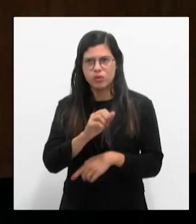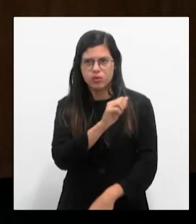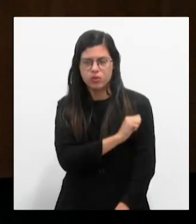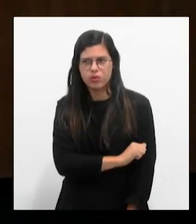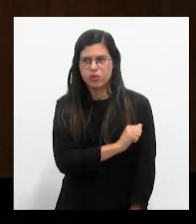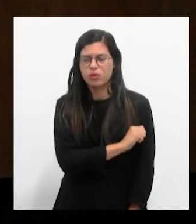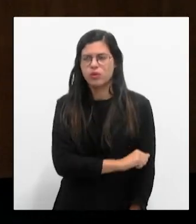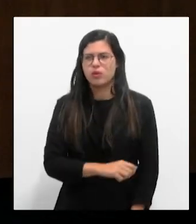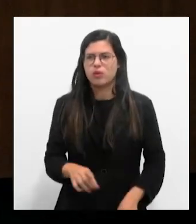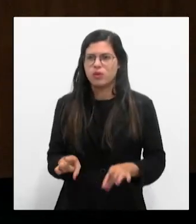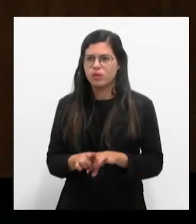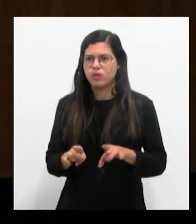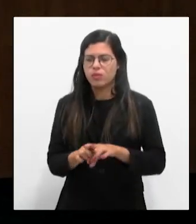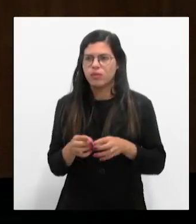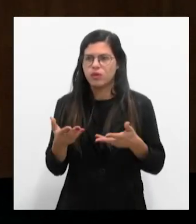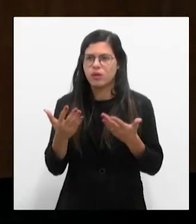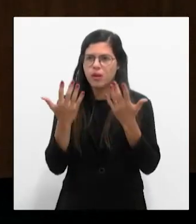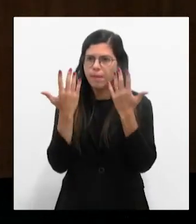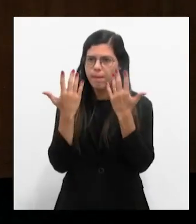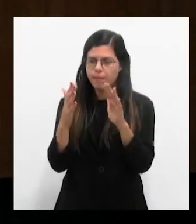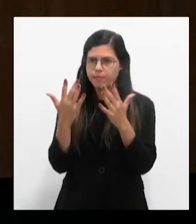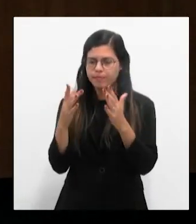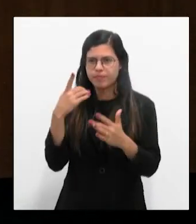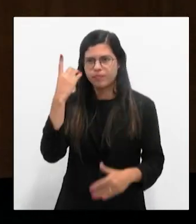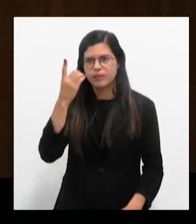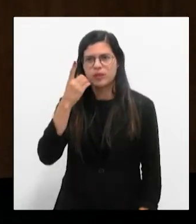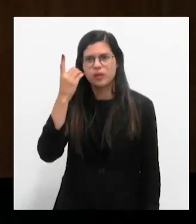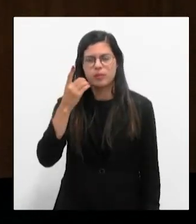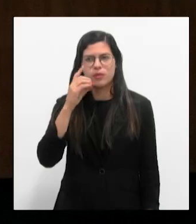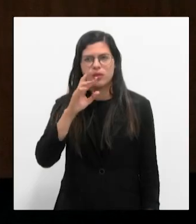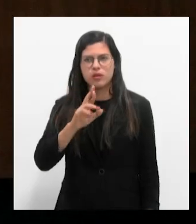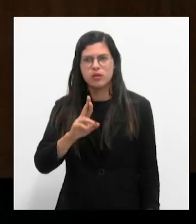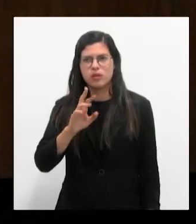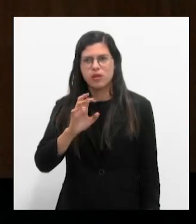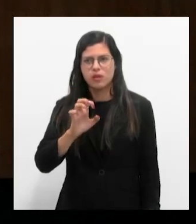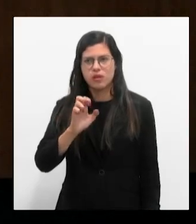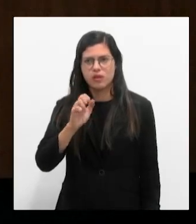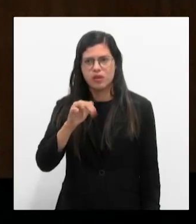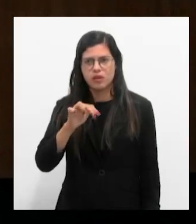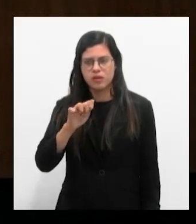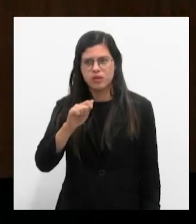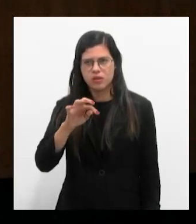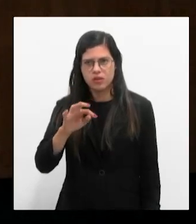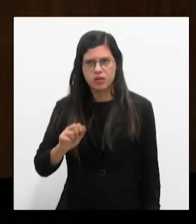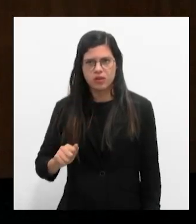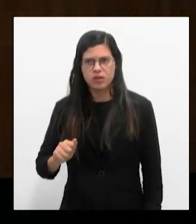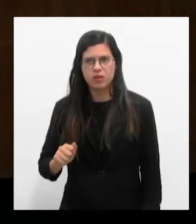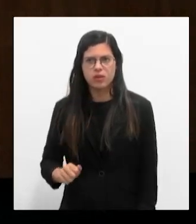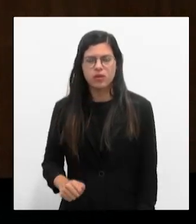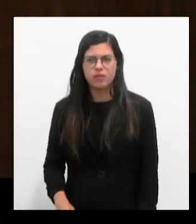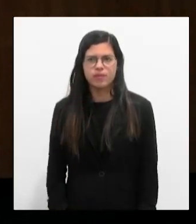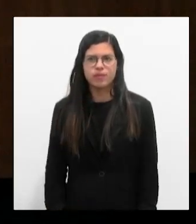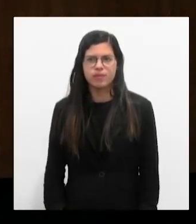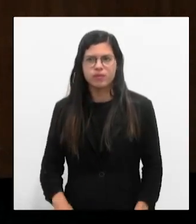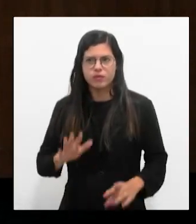E também queria te parabenizar, deputada Renata, por, mais uma vez,